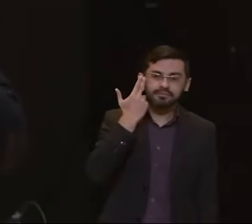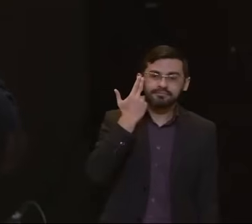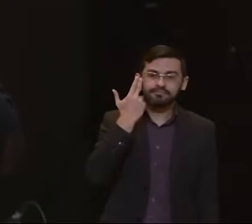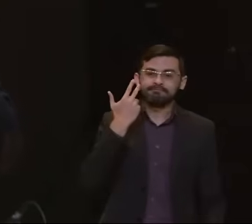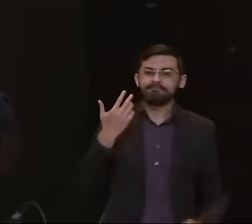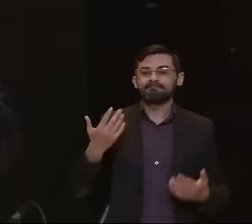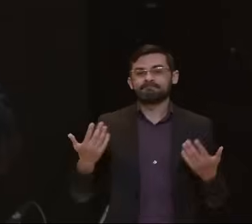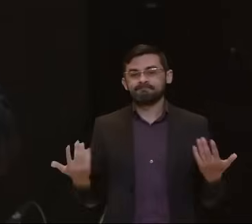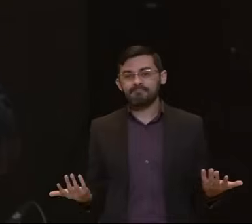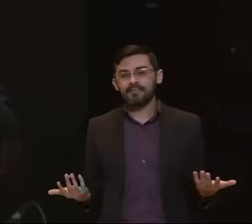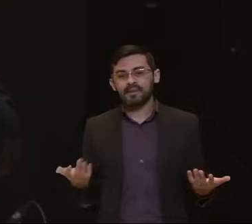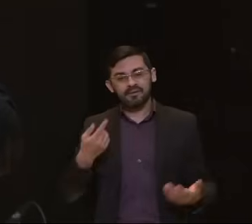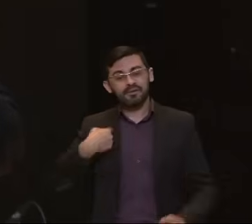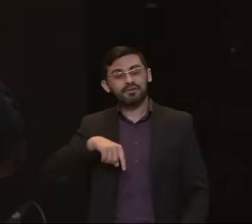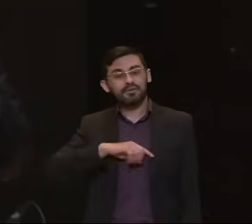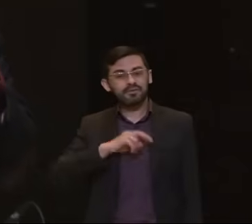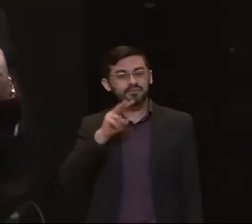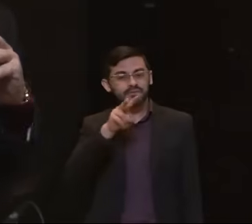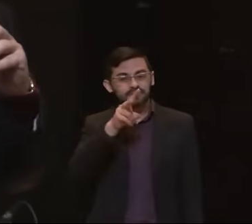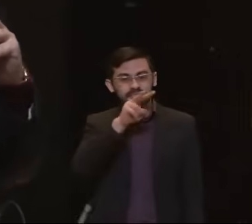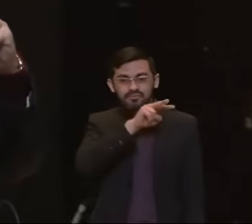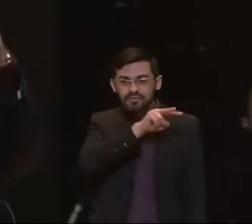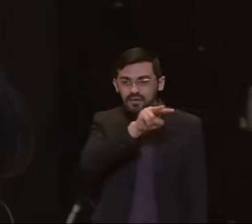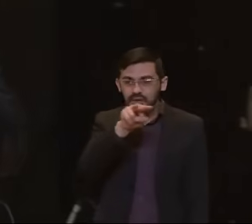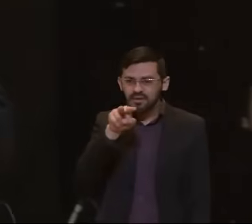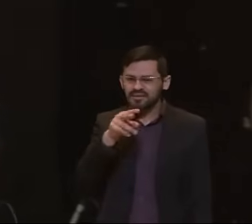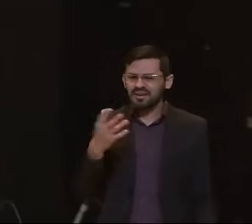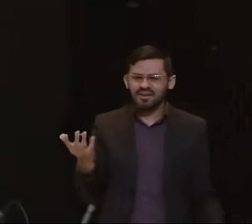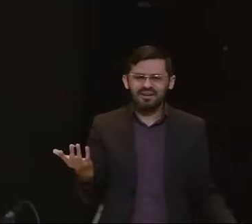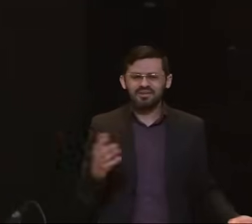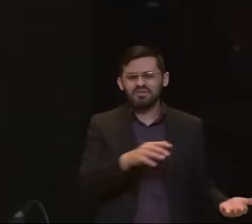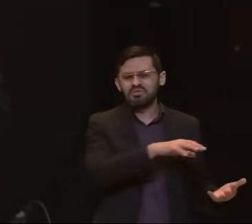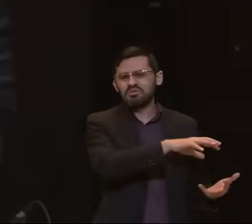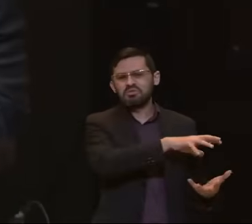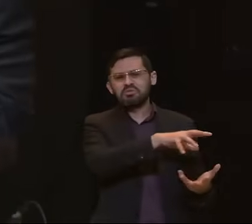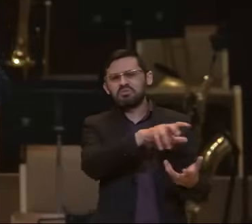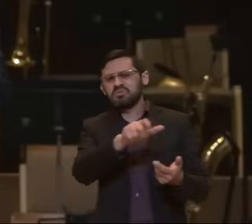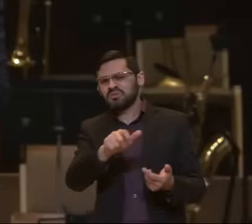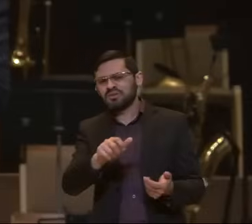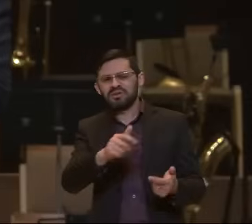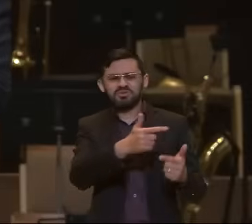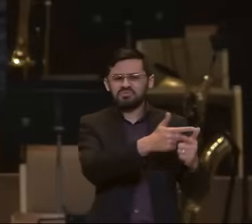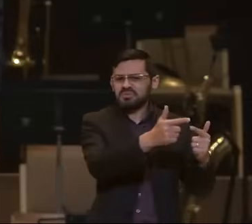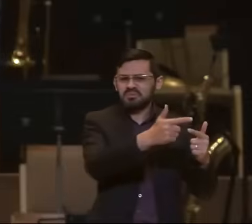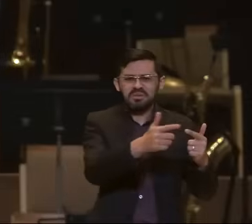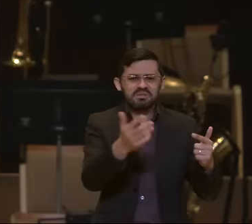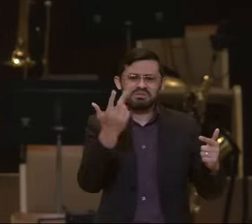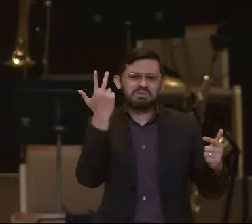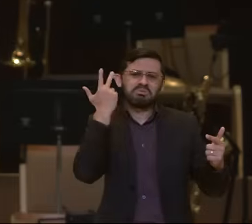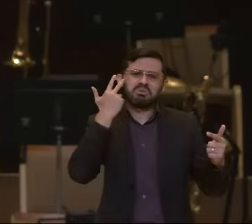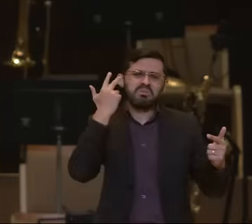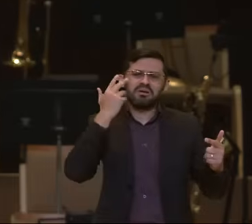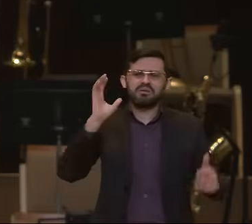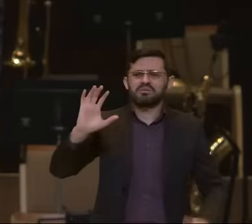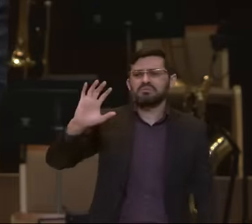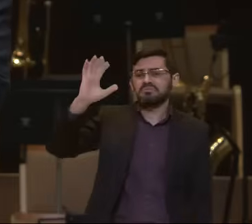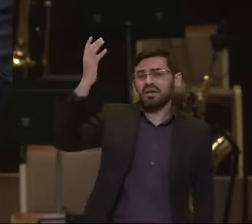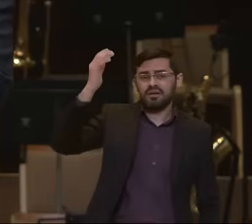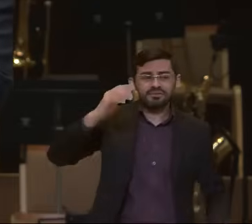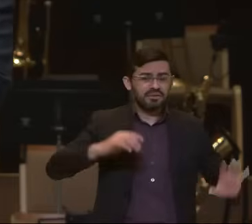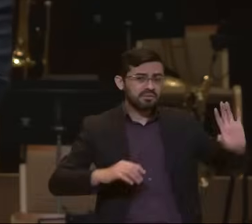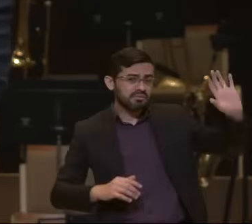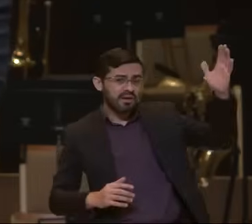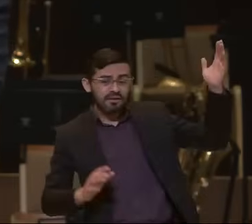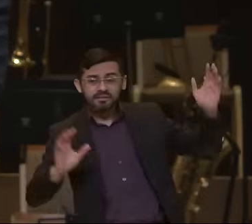é assim que a gente vai viver, o mundo é assim mesmo, os problemas são assim mesmo, isso acontece em todo